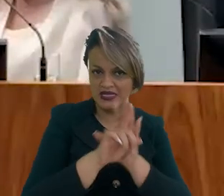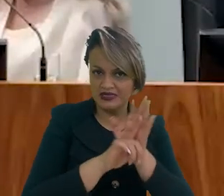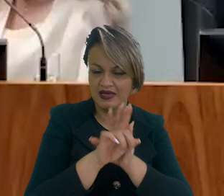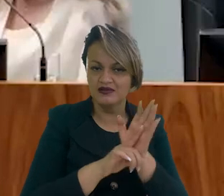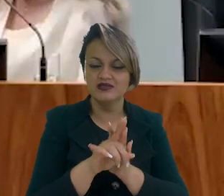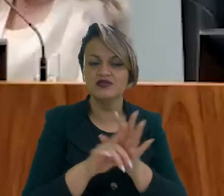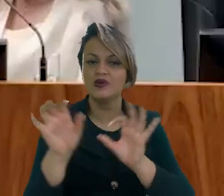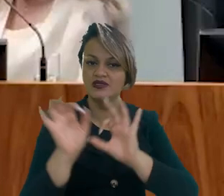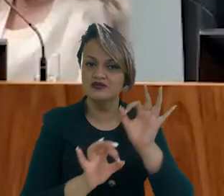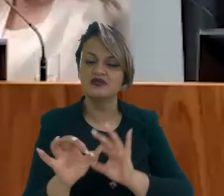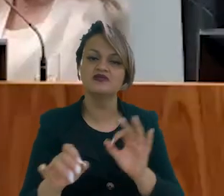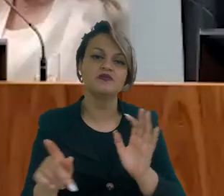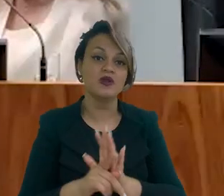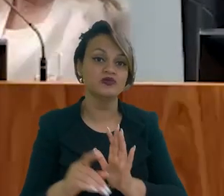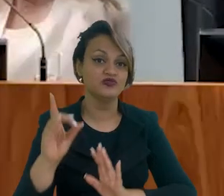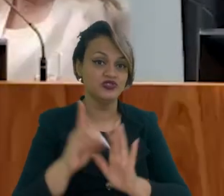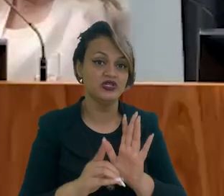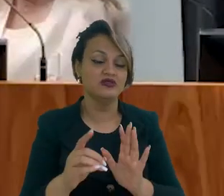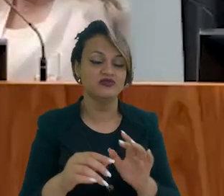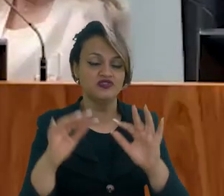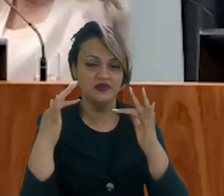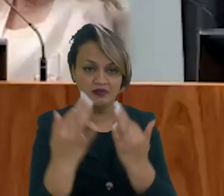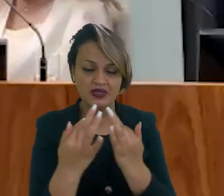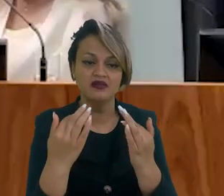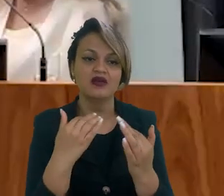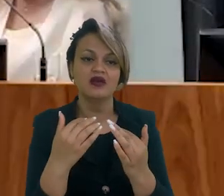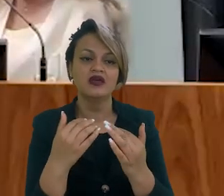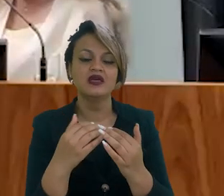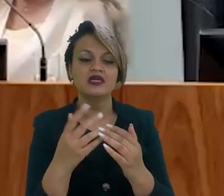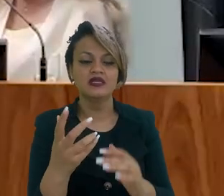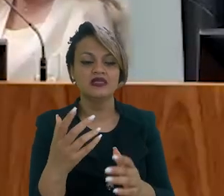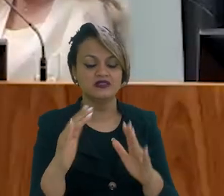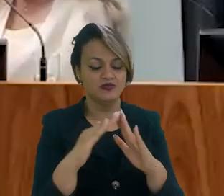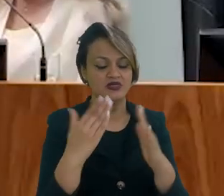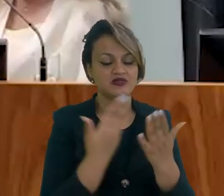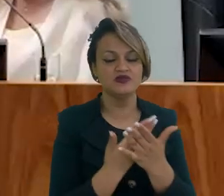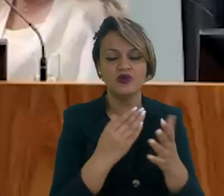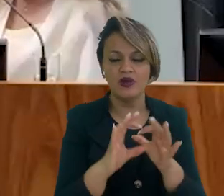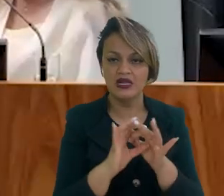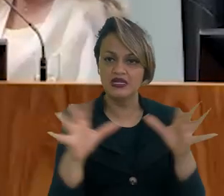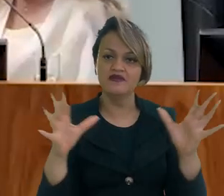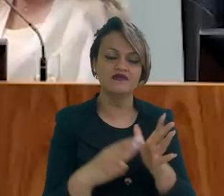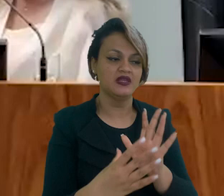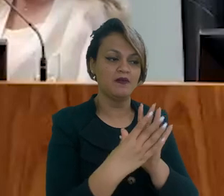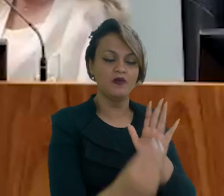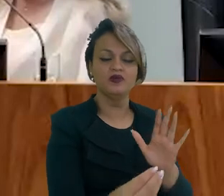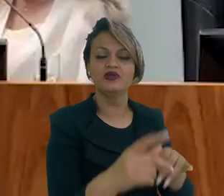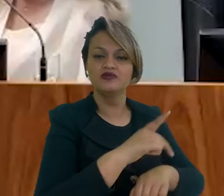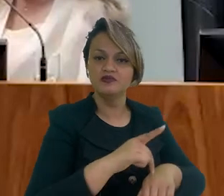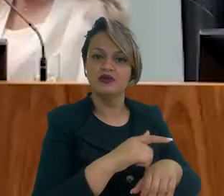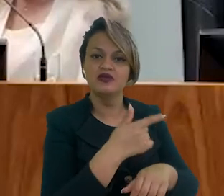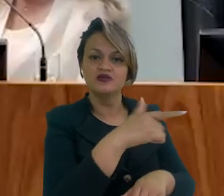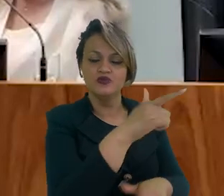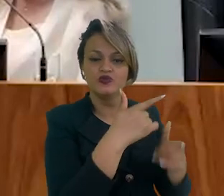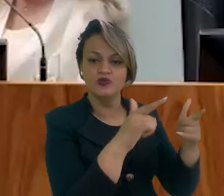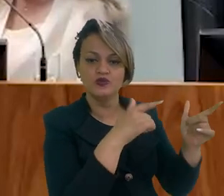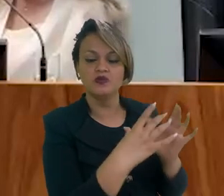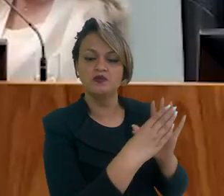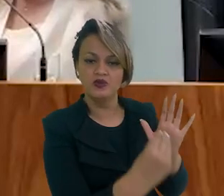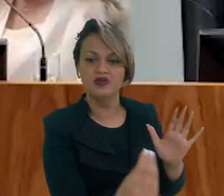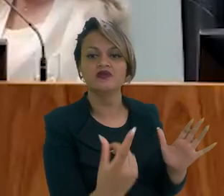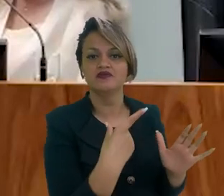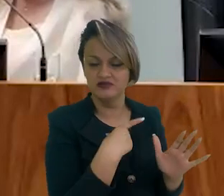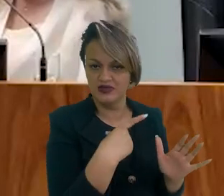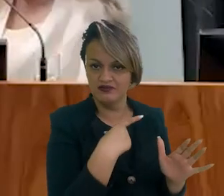público eu posso transmitir para todos né esse da análise dos ordenamentos de direito de família e a conclusão por essa escola